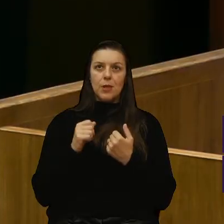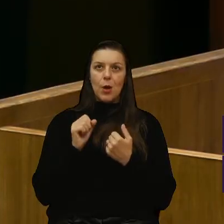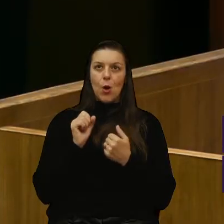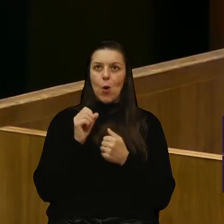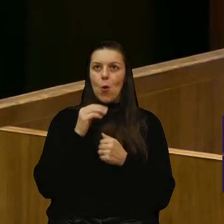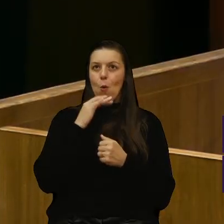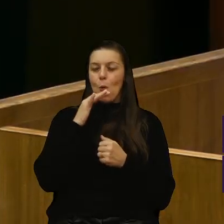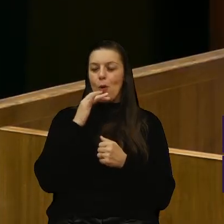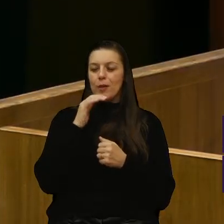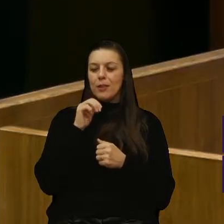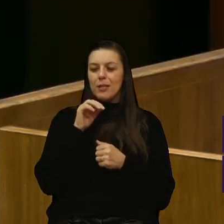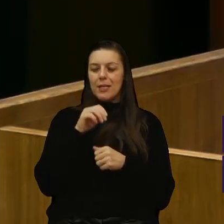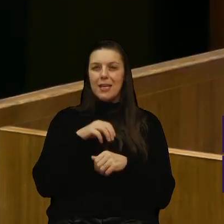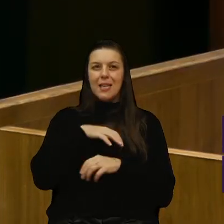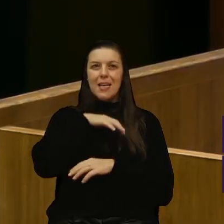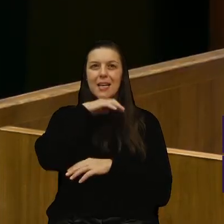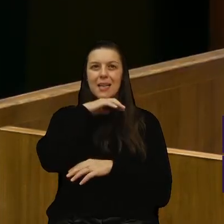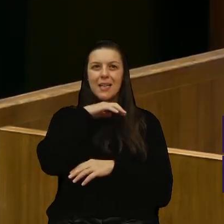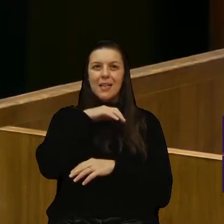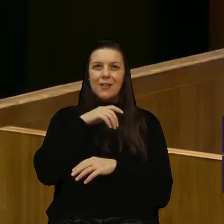terra vermelha.